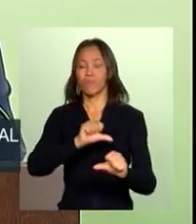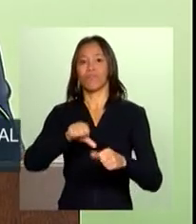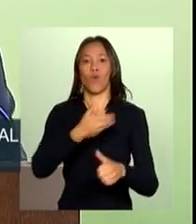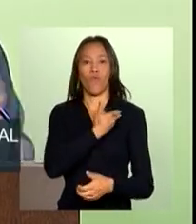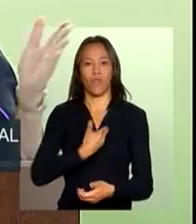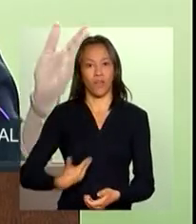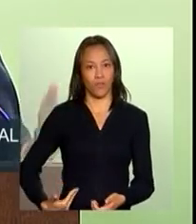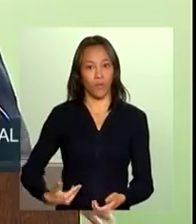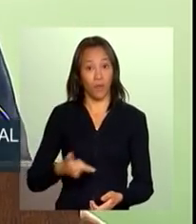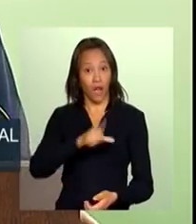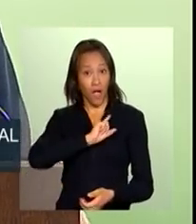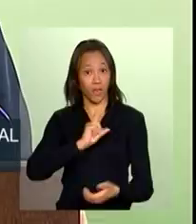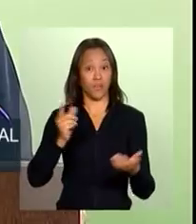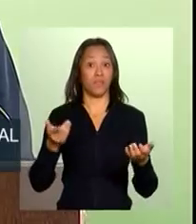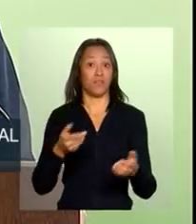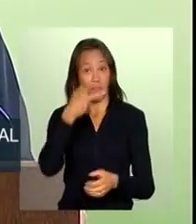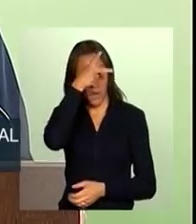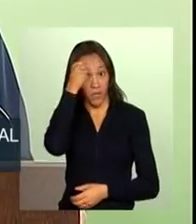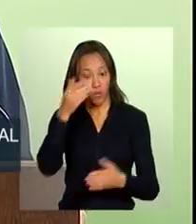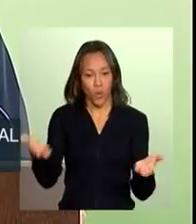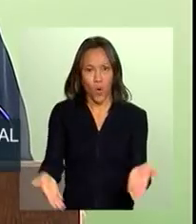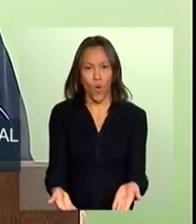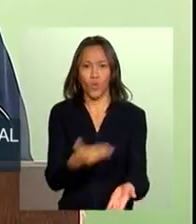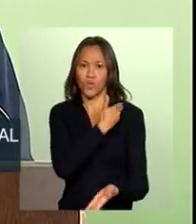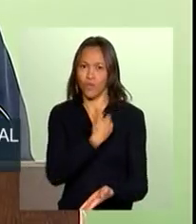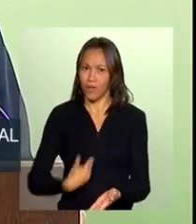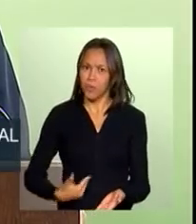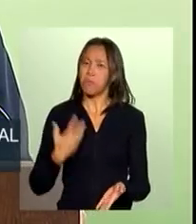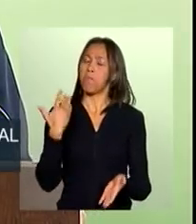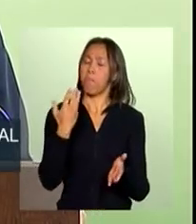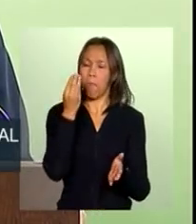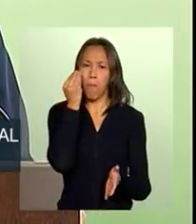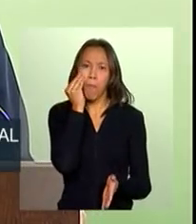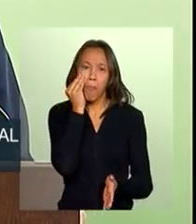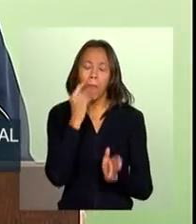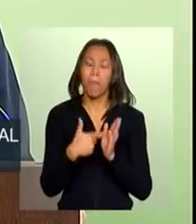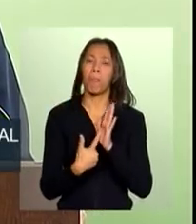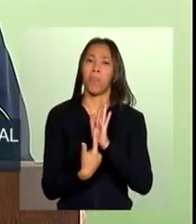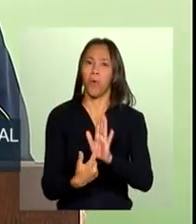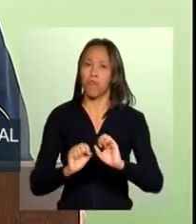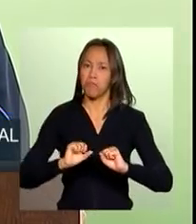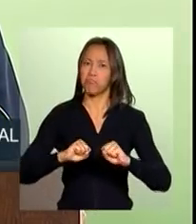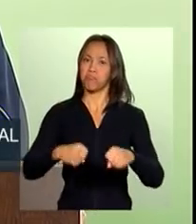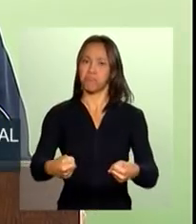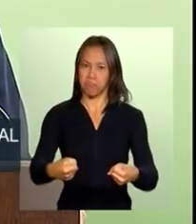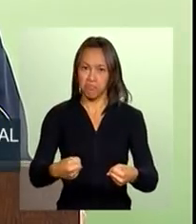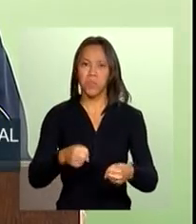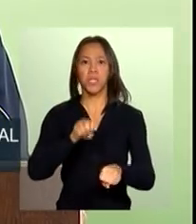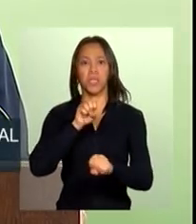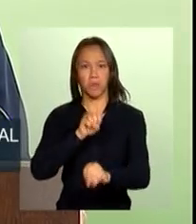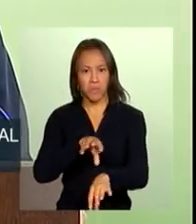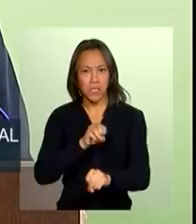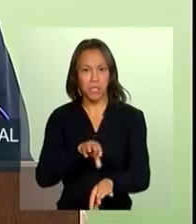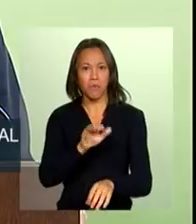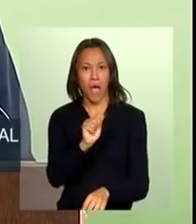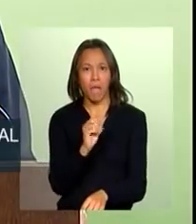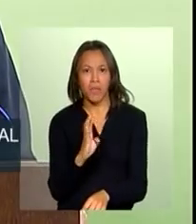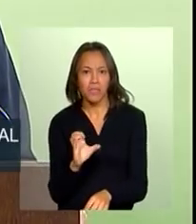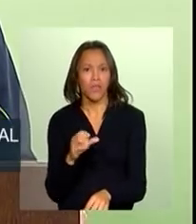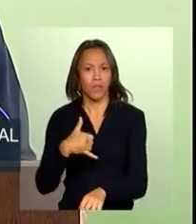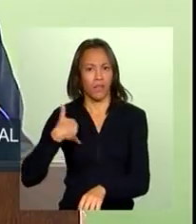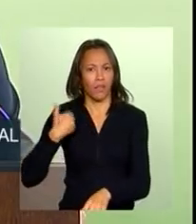naquela época prefeito hoje governador tenha mostrado que encarar alfabetização na idade